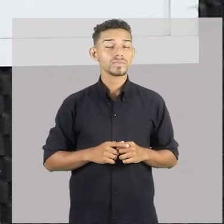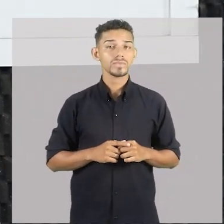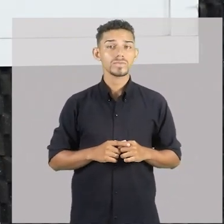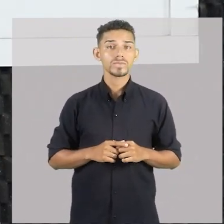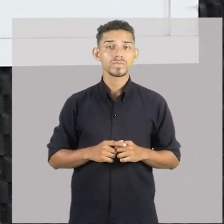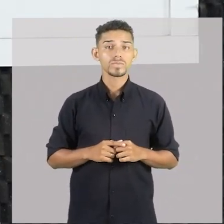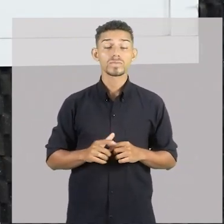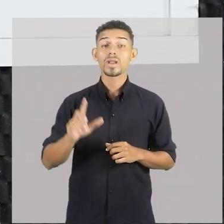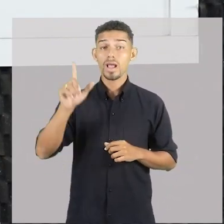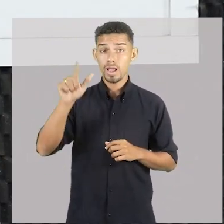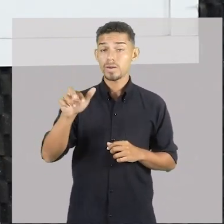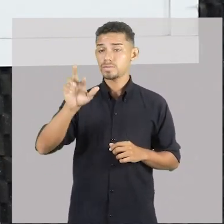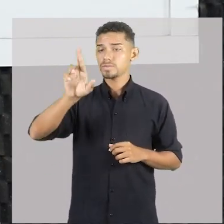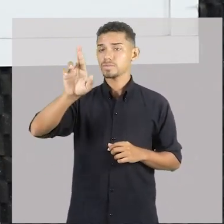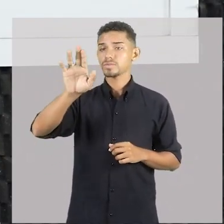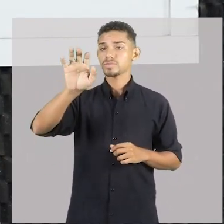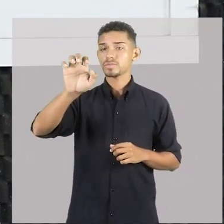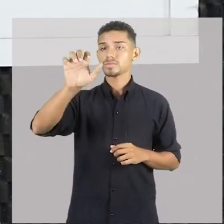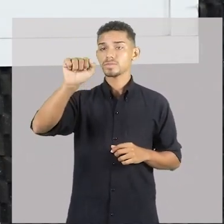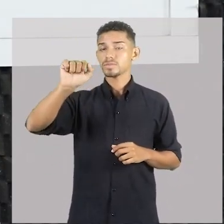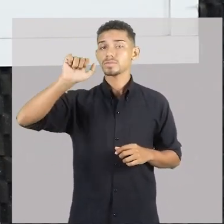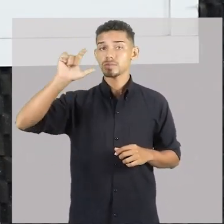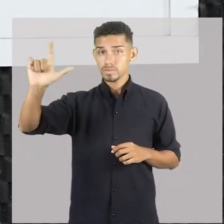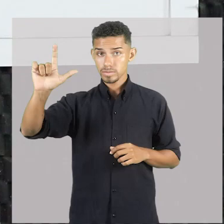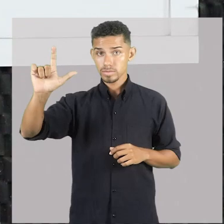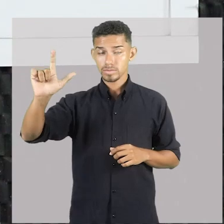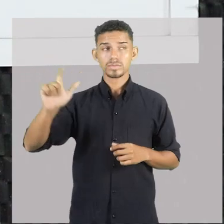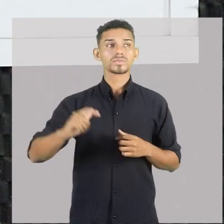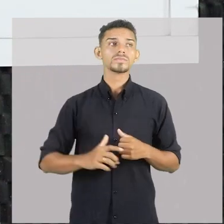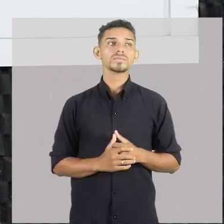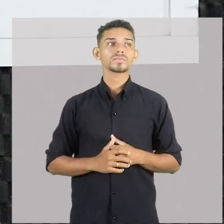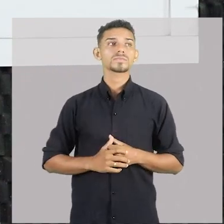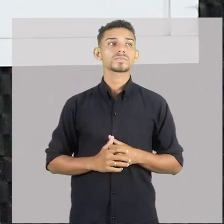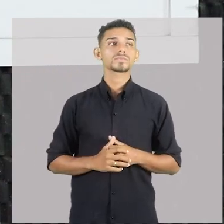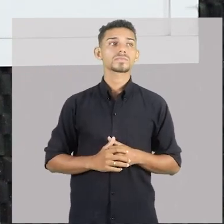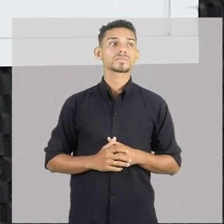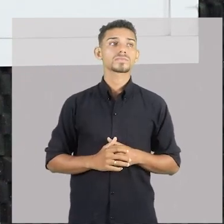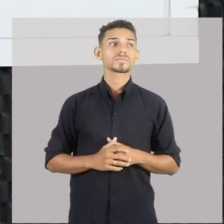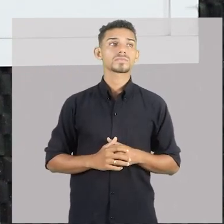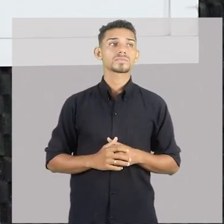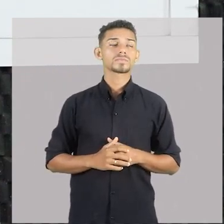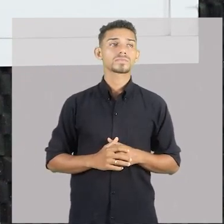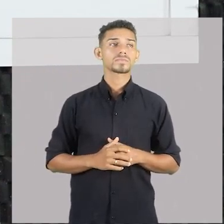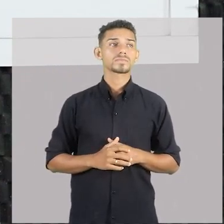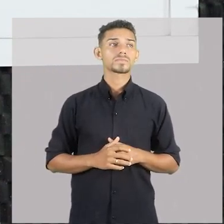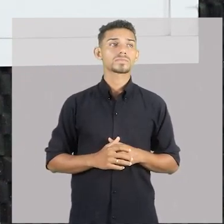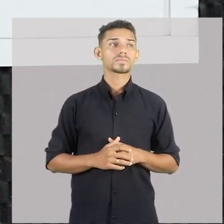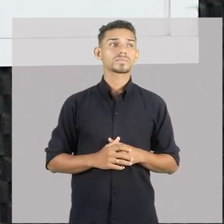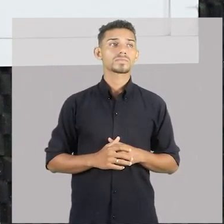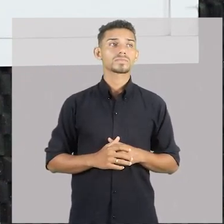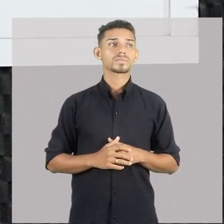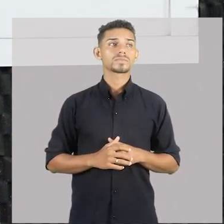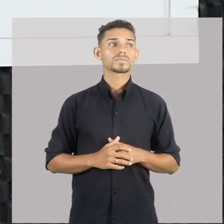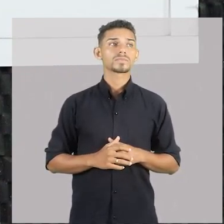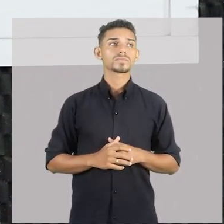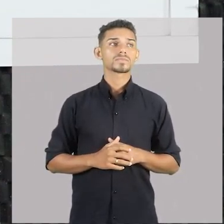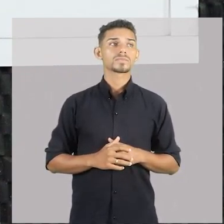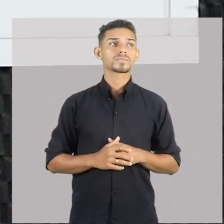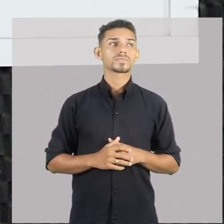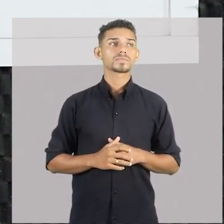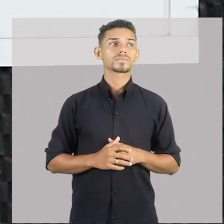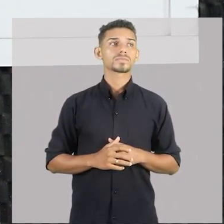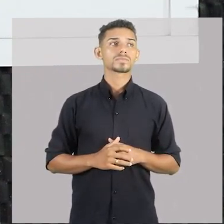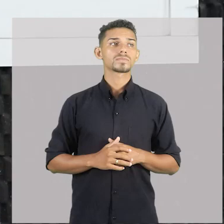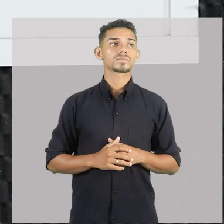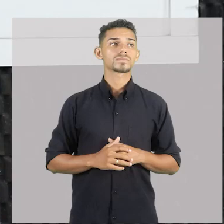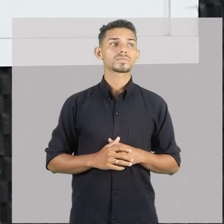sentido real da corrente. Os elétrons são... Deixa eu organizar melhor